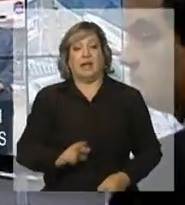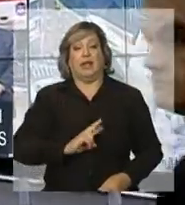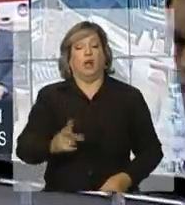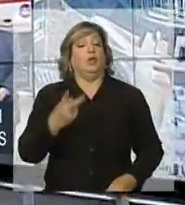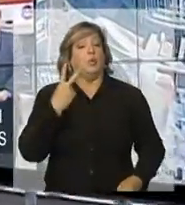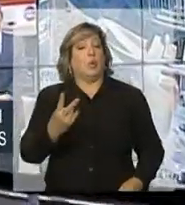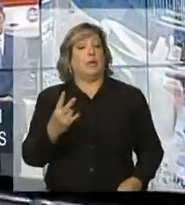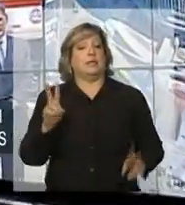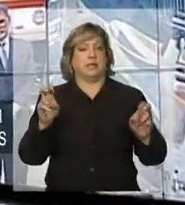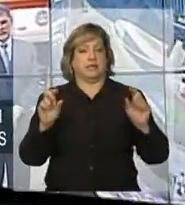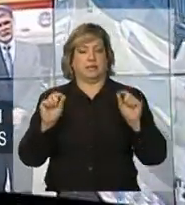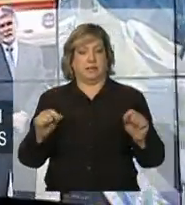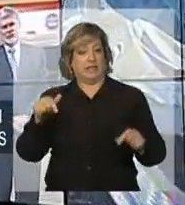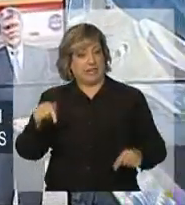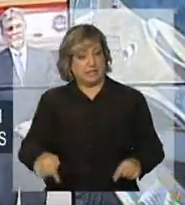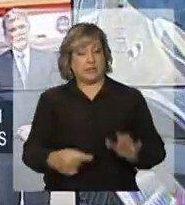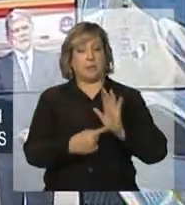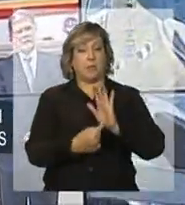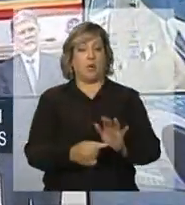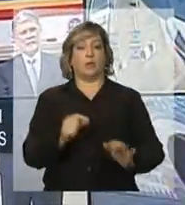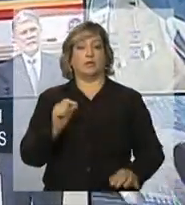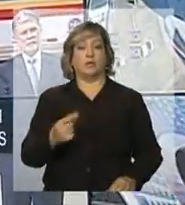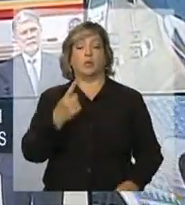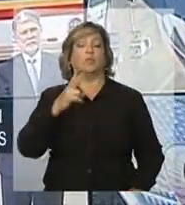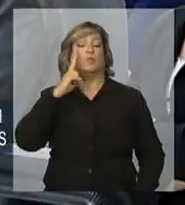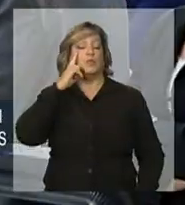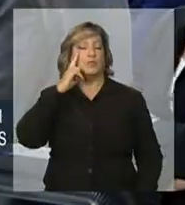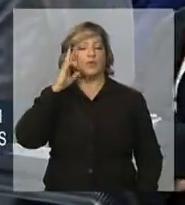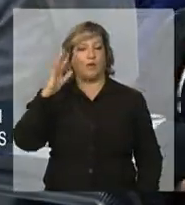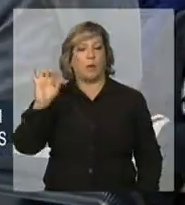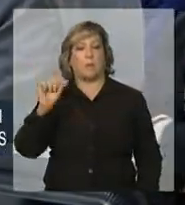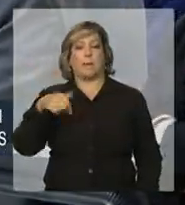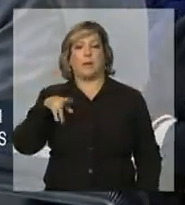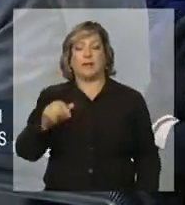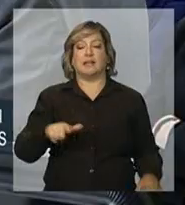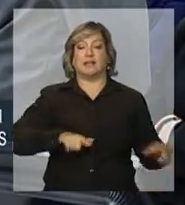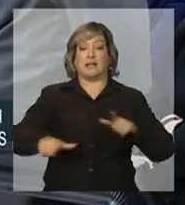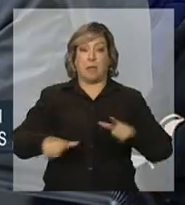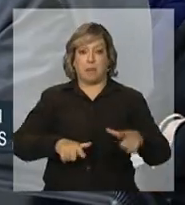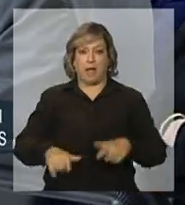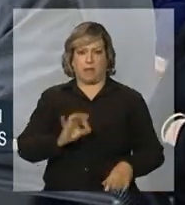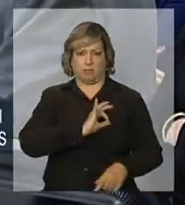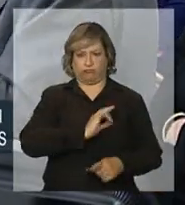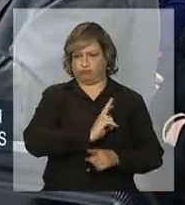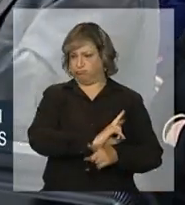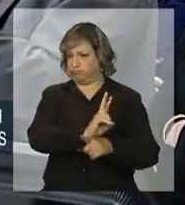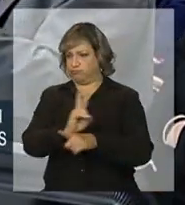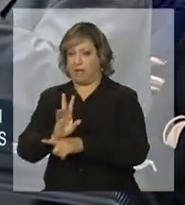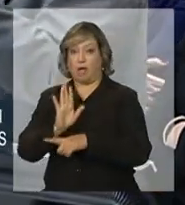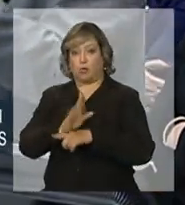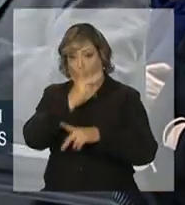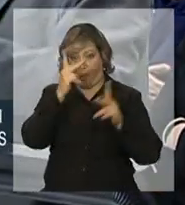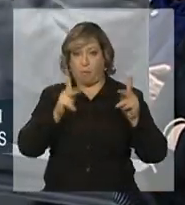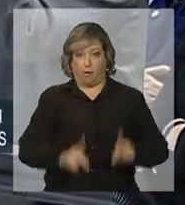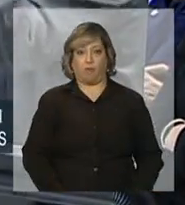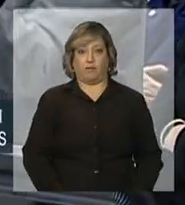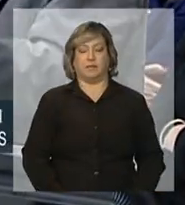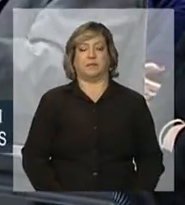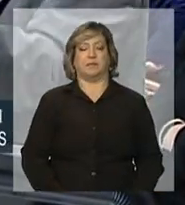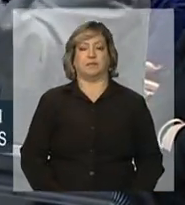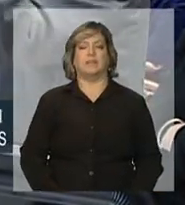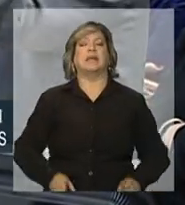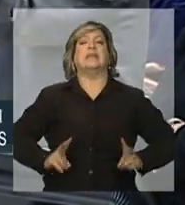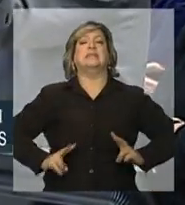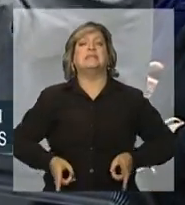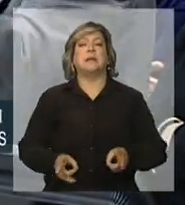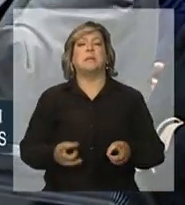questões. Eles representam, governador Agnello, um sonho para quem trabalha em segurança pública. Sempre se perguntava quando que